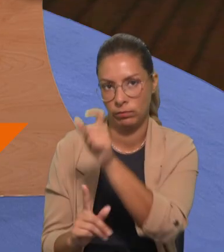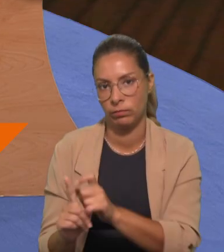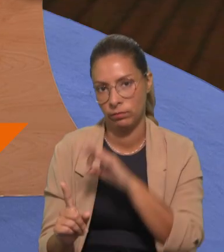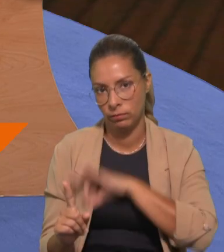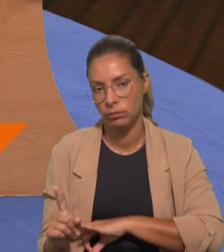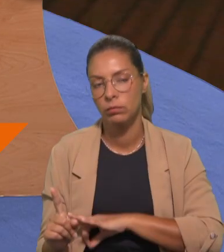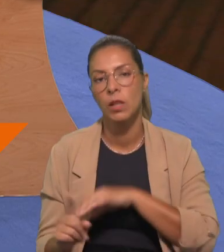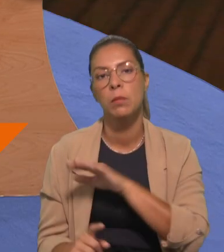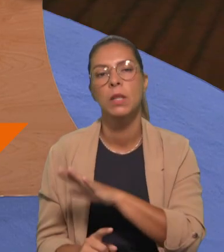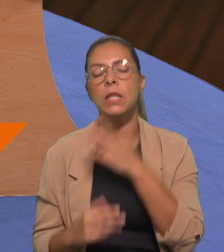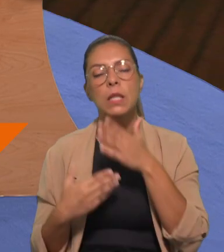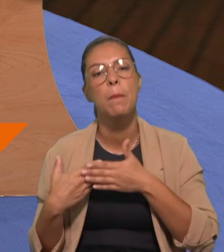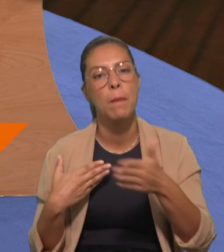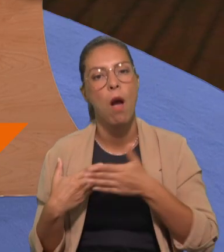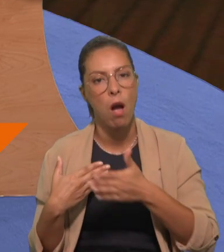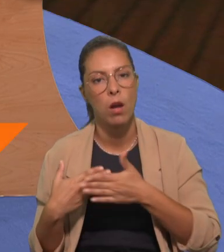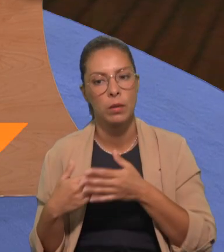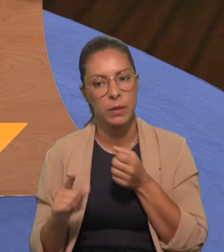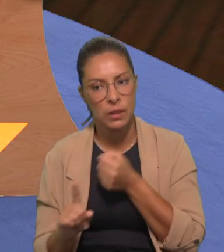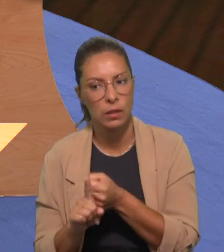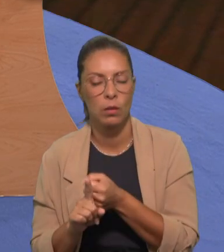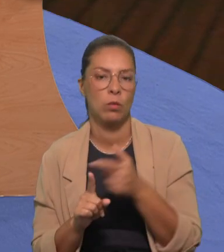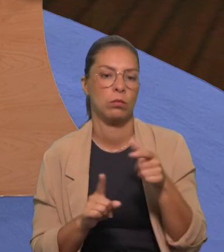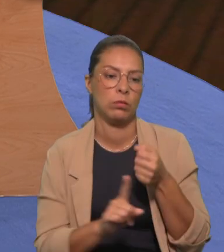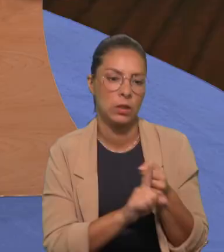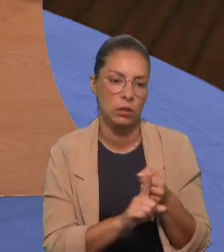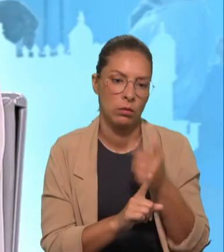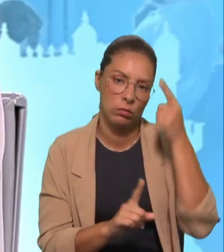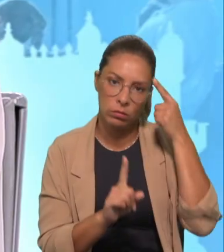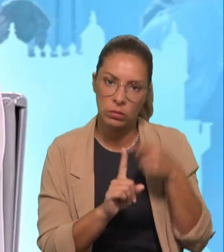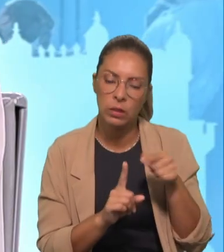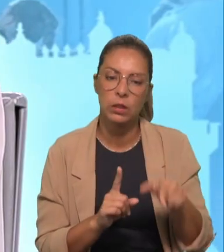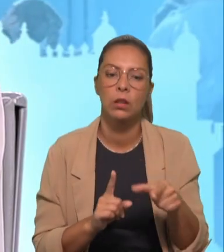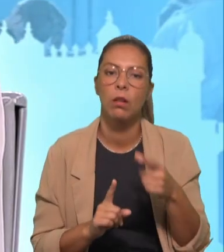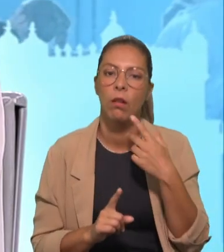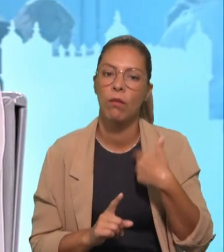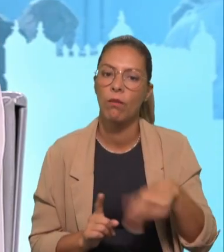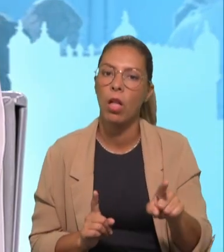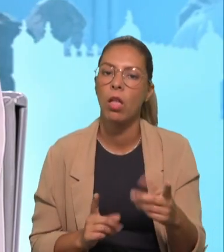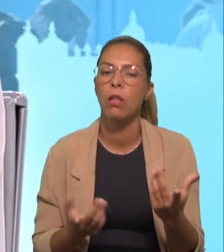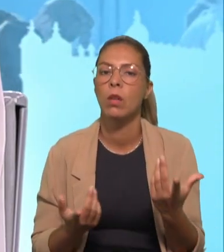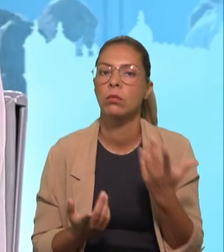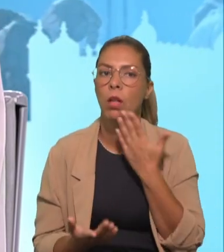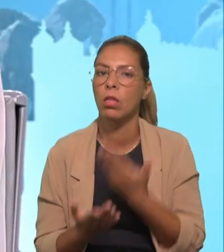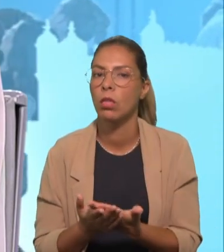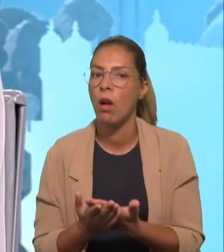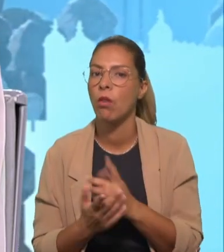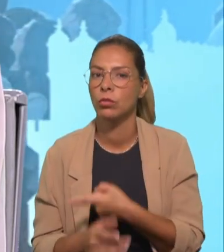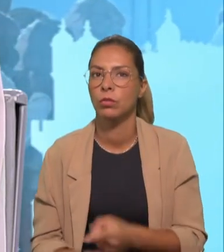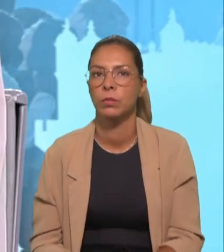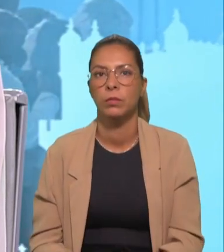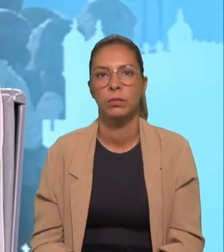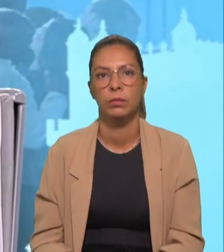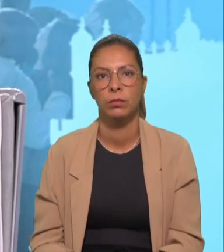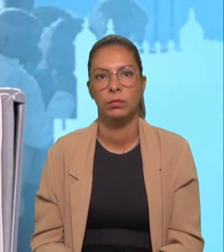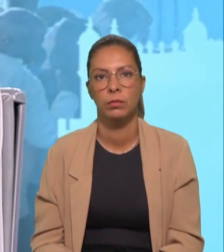é que estas semanas missionárias e este sentido de missão, de ir ao encontro do desconhecido, pode marcar um percurso? O